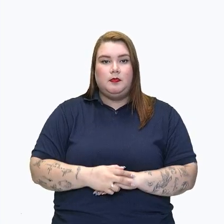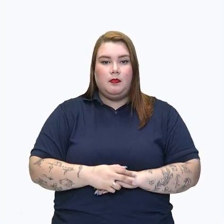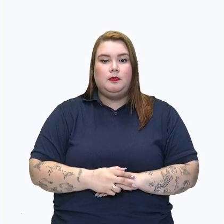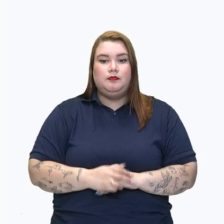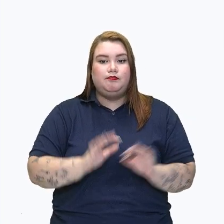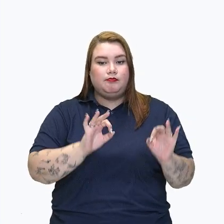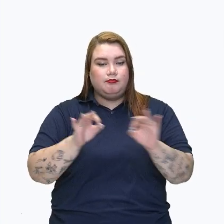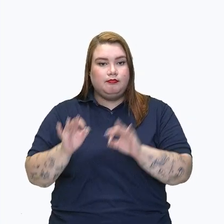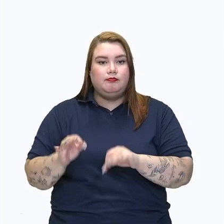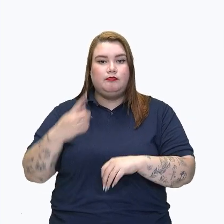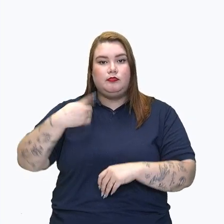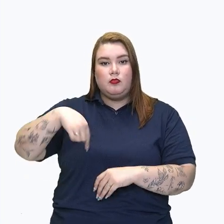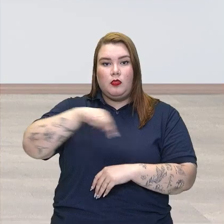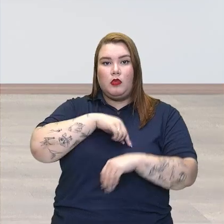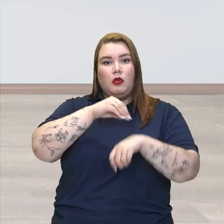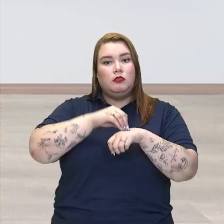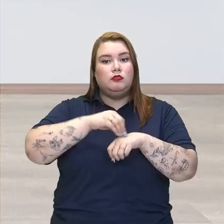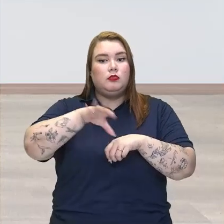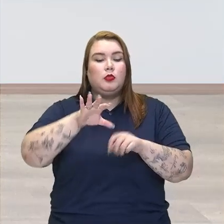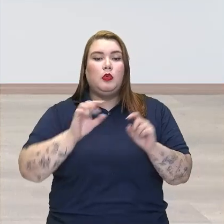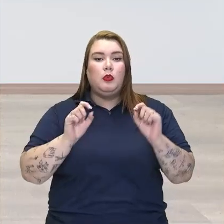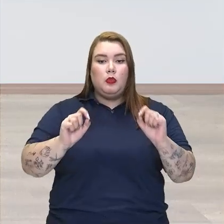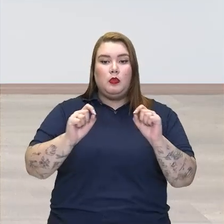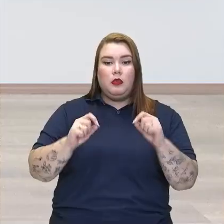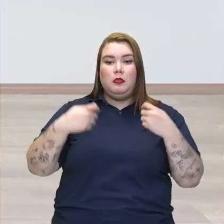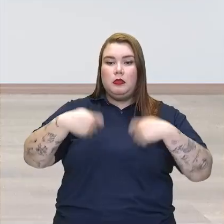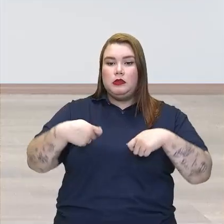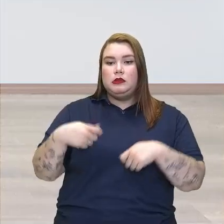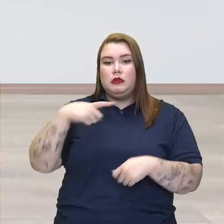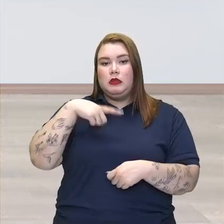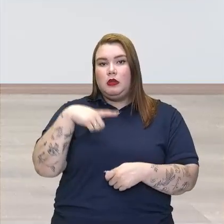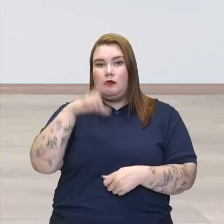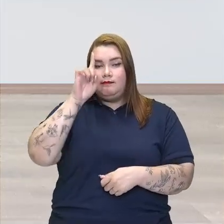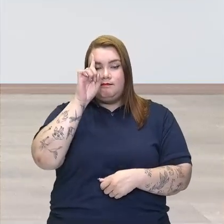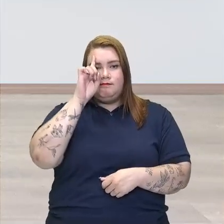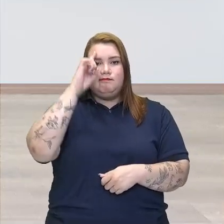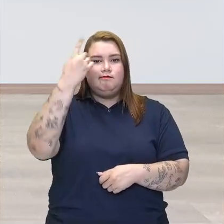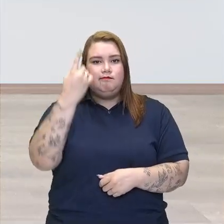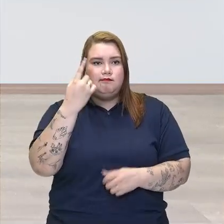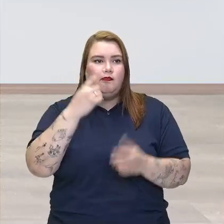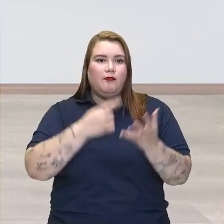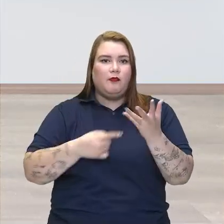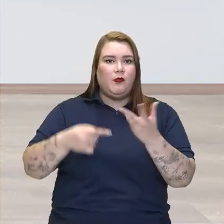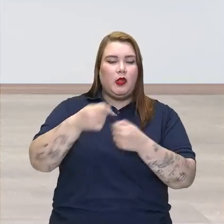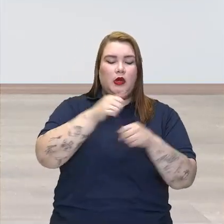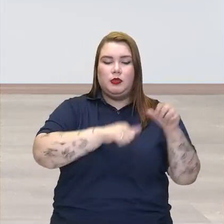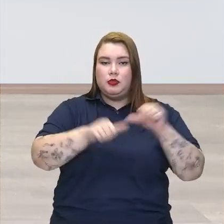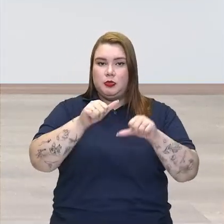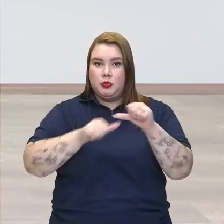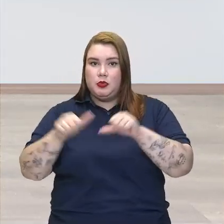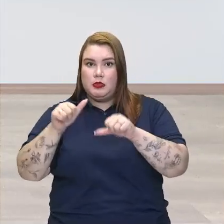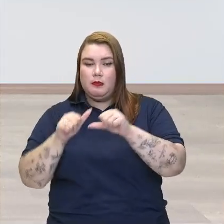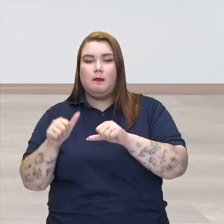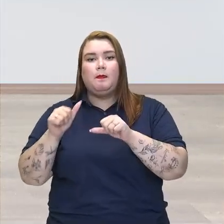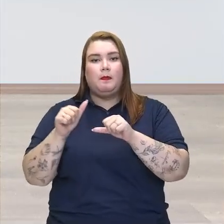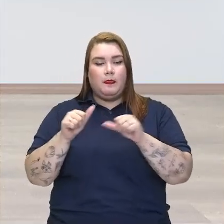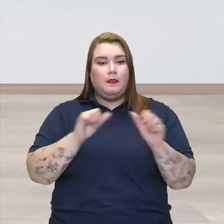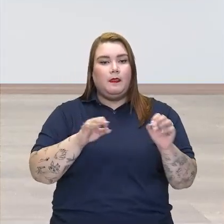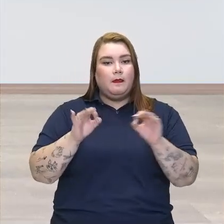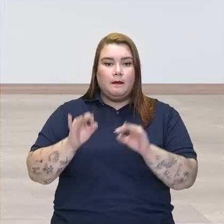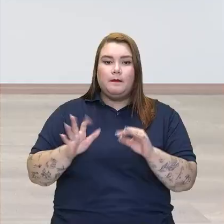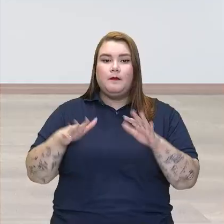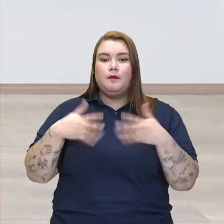nossa oferta modular, ela exige que a gente tenha muita criatividade para realizar essas mudanças, para trazer essas mudanças.